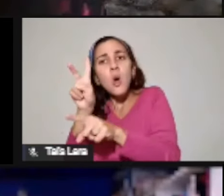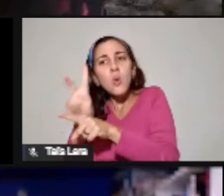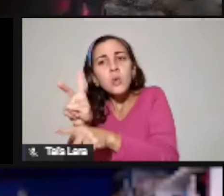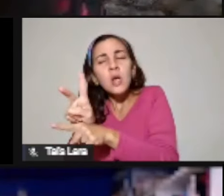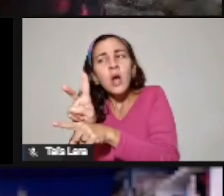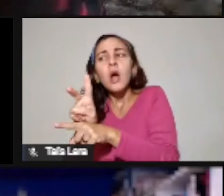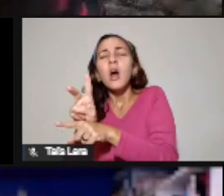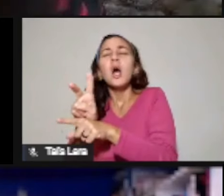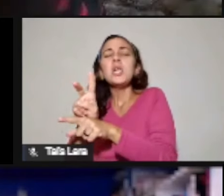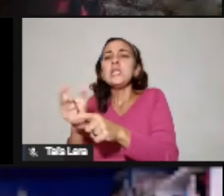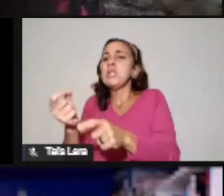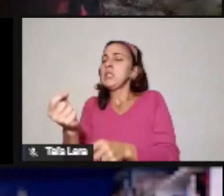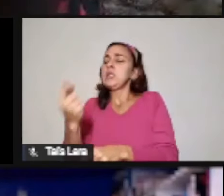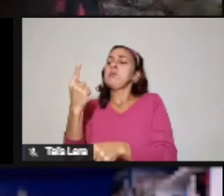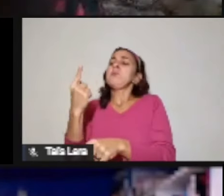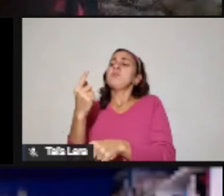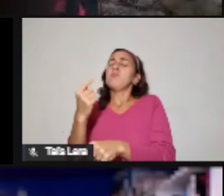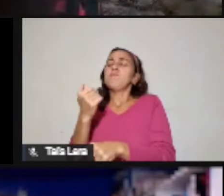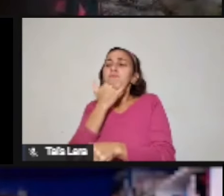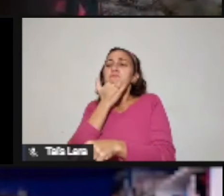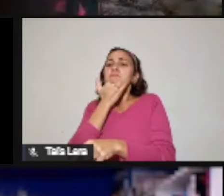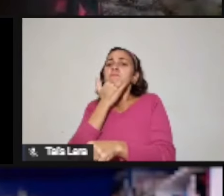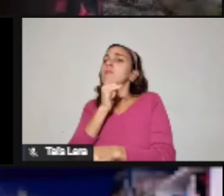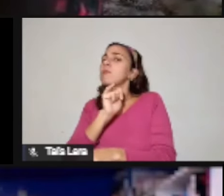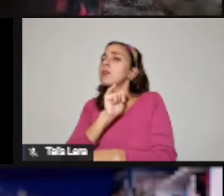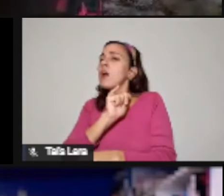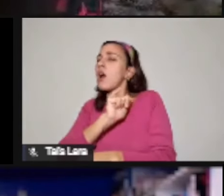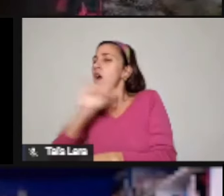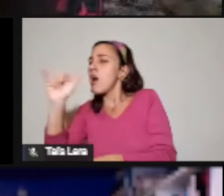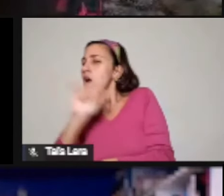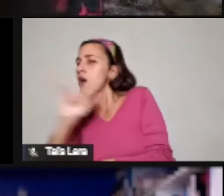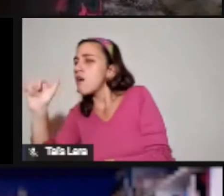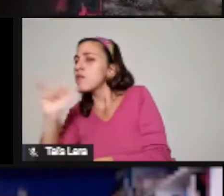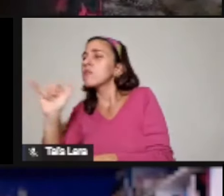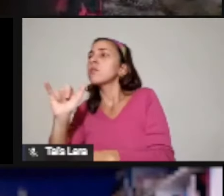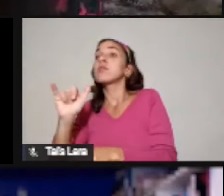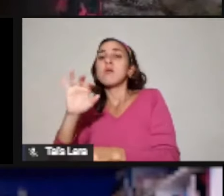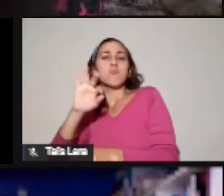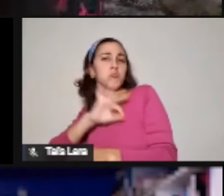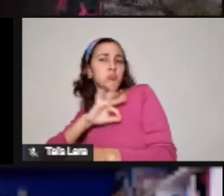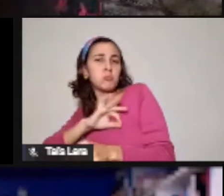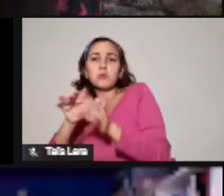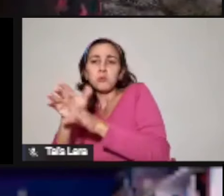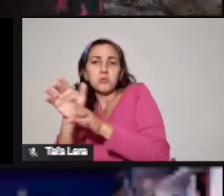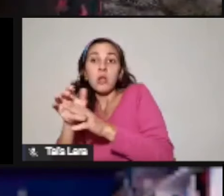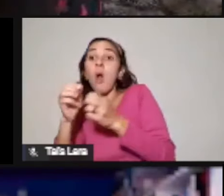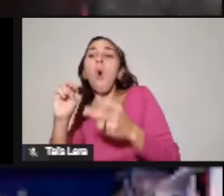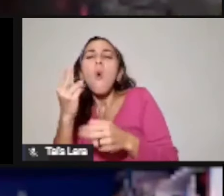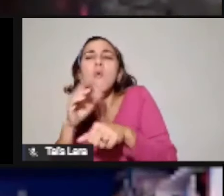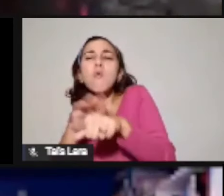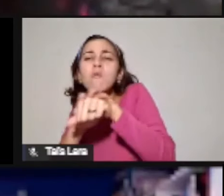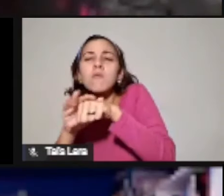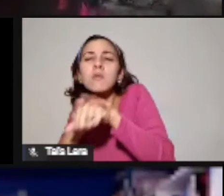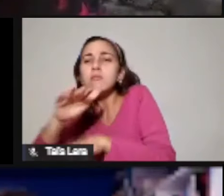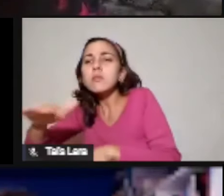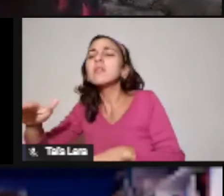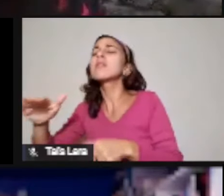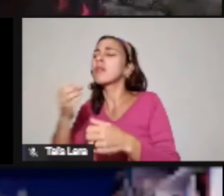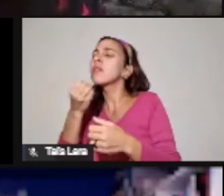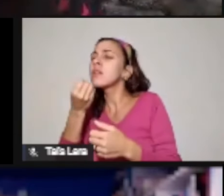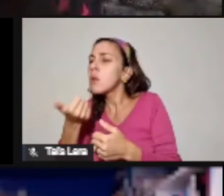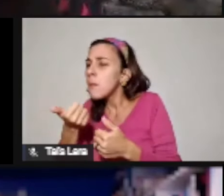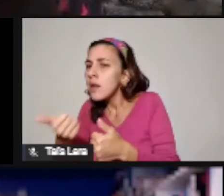denúncia? Ou se mostrando, conversando com a criança, você precisa de ajuda? Precisa de alguma coisa? E aí é muito legal quando a Carol